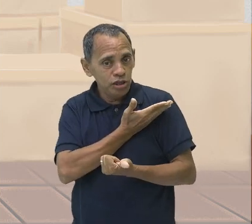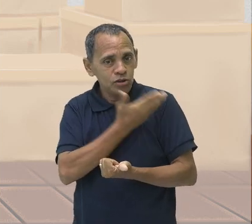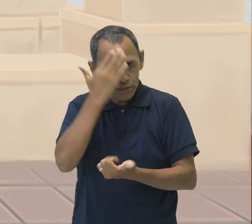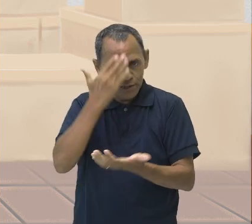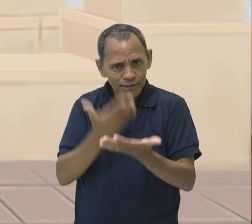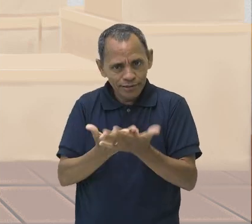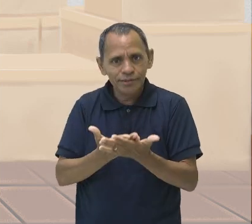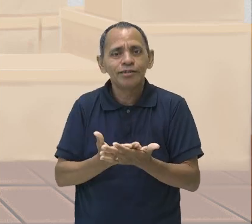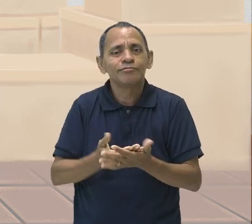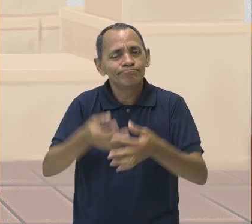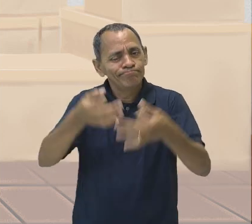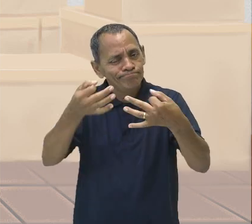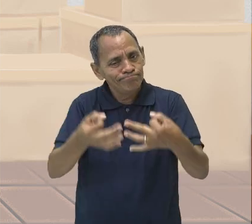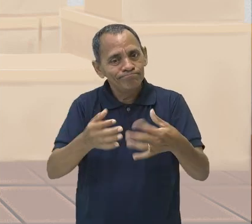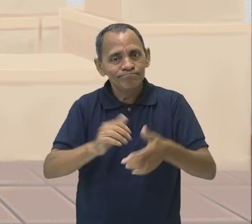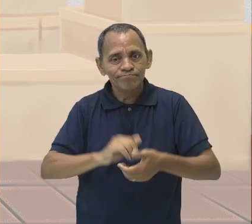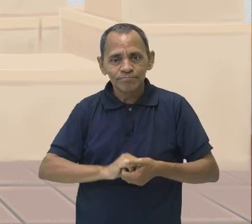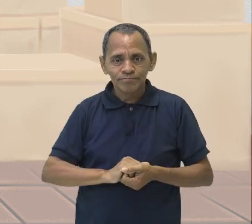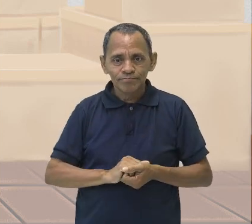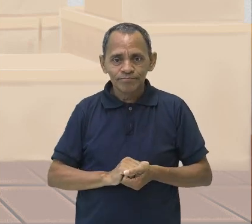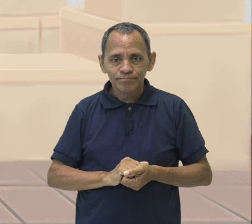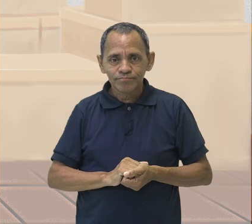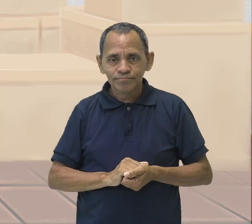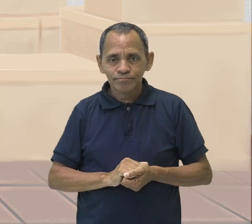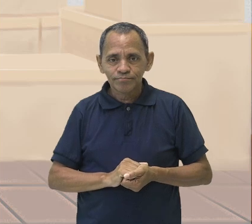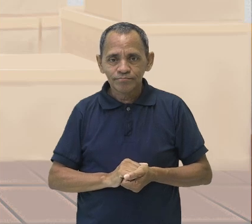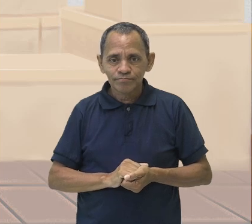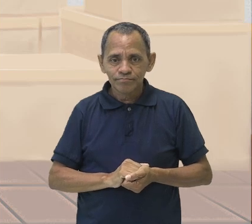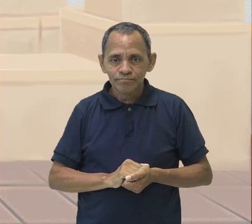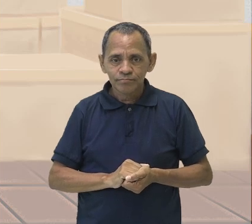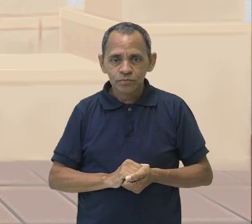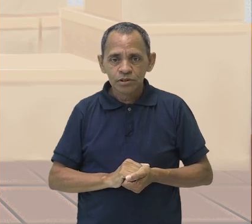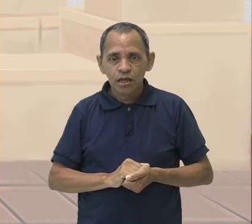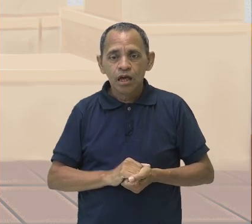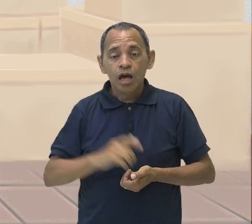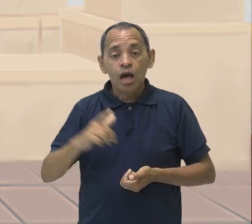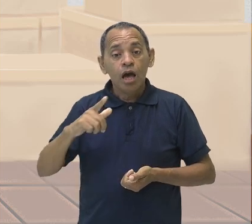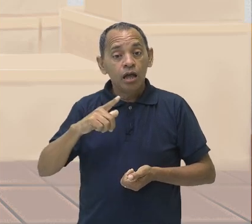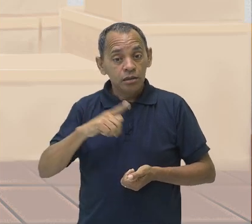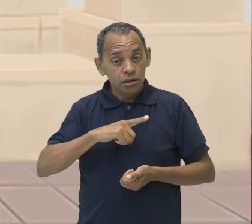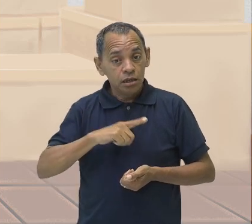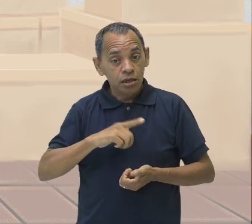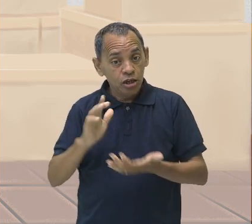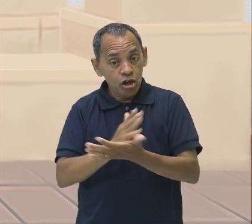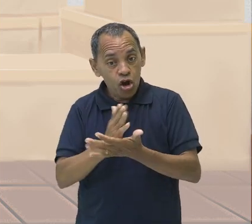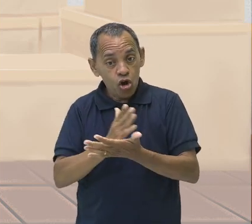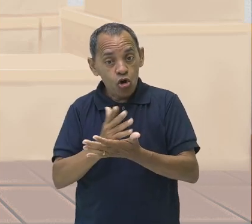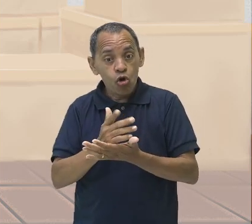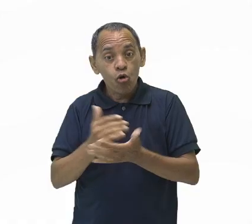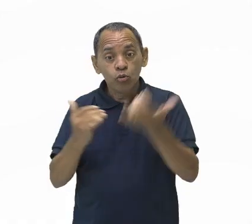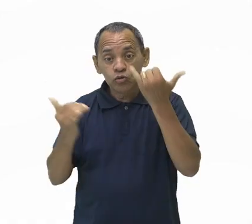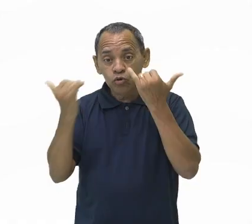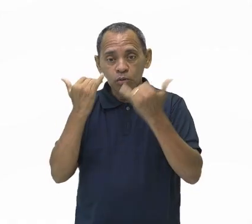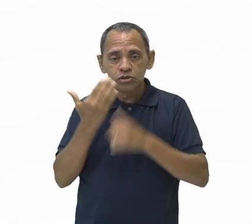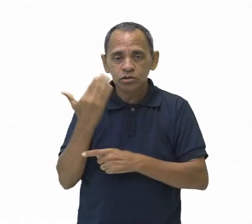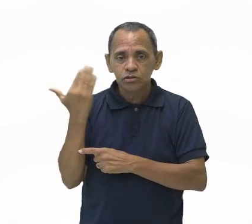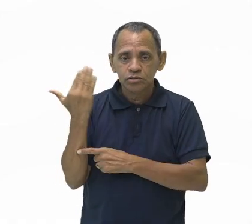certo. Vamos pegar alguns dados agora, pessoal, com relação ao território brasileiro. Vamos novamente, nessa próxima